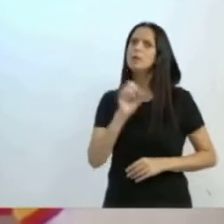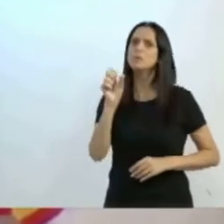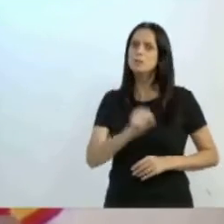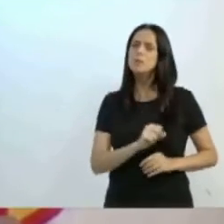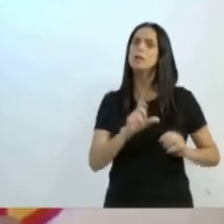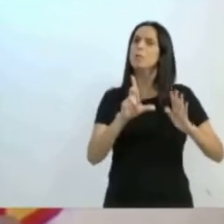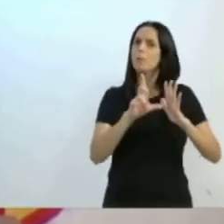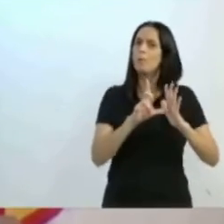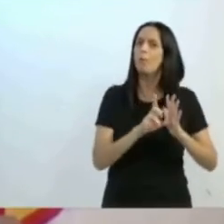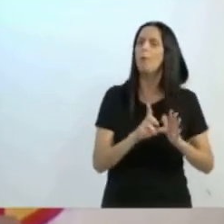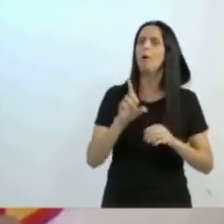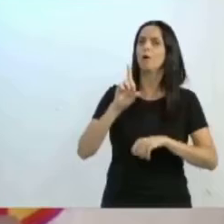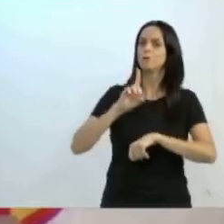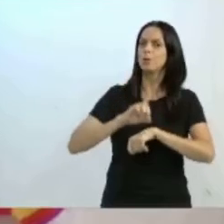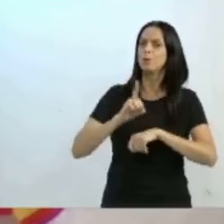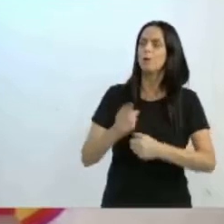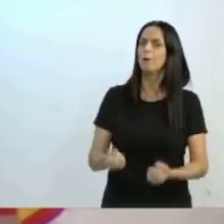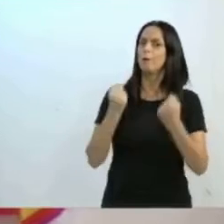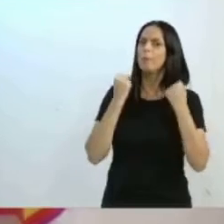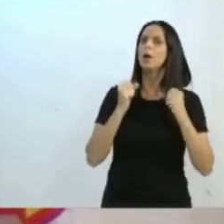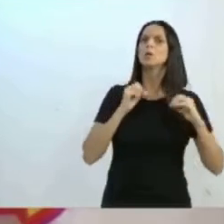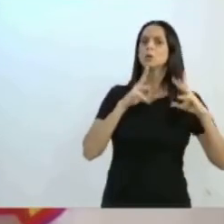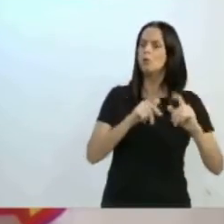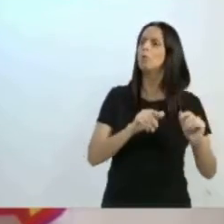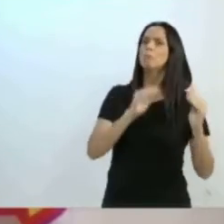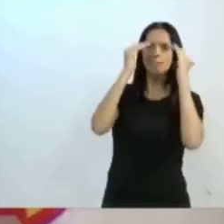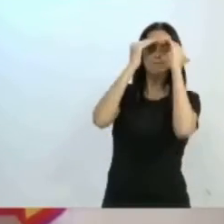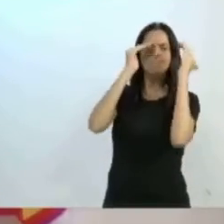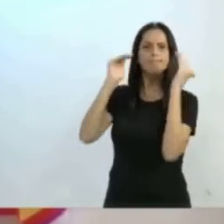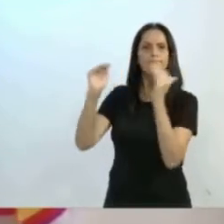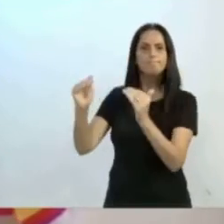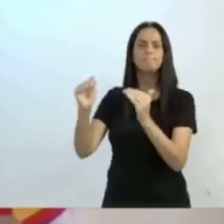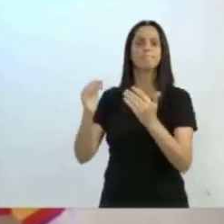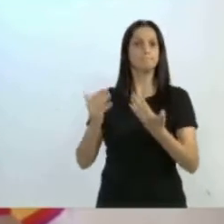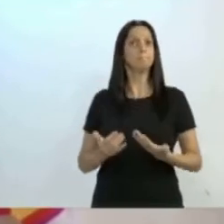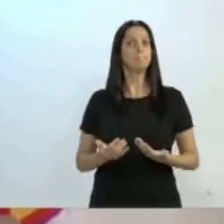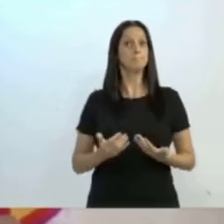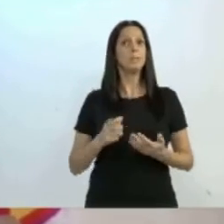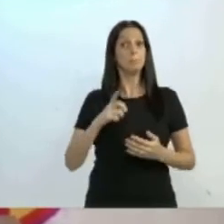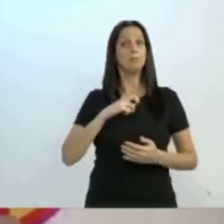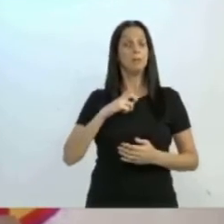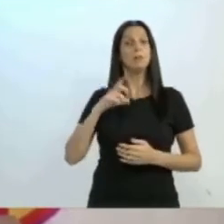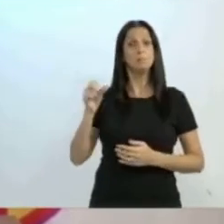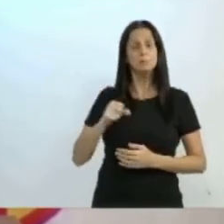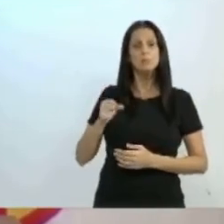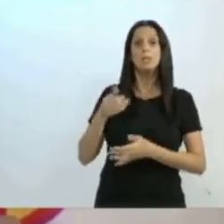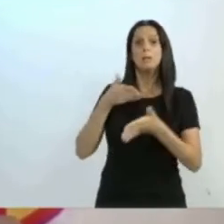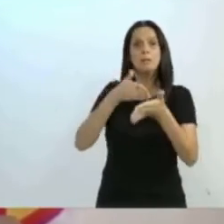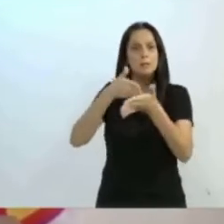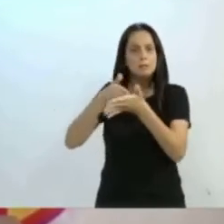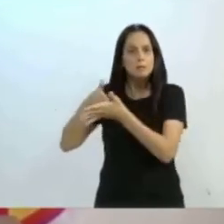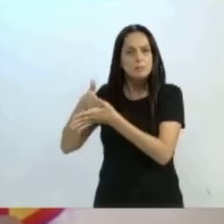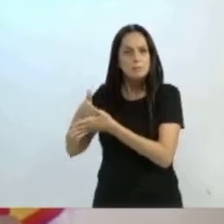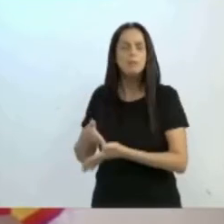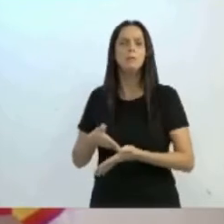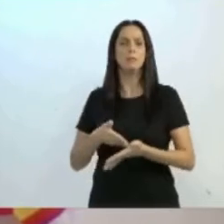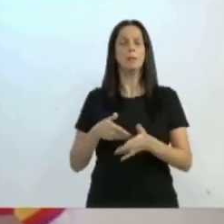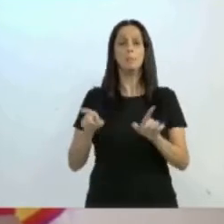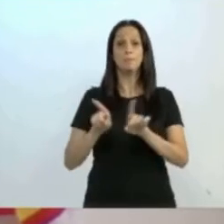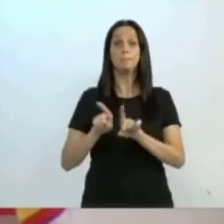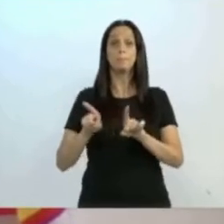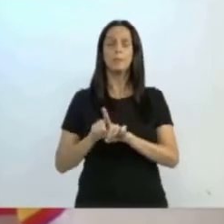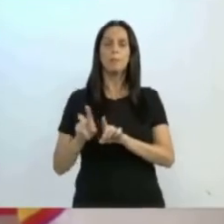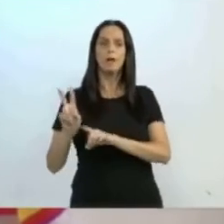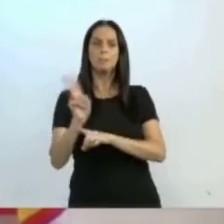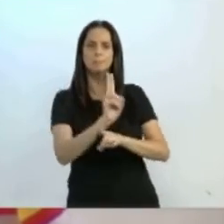dito tanto na academia quanto em outros comércios locais ali tudo de forma muito restrita tudo de forma muito a vigilância